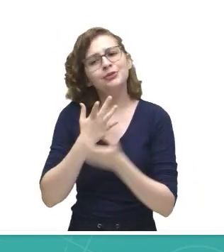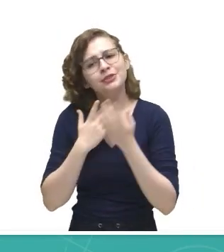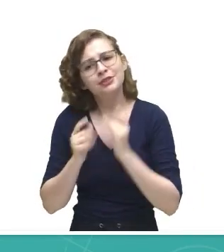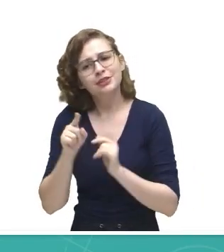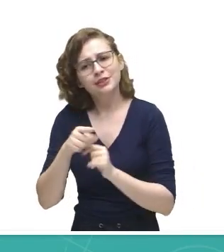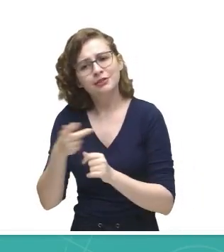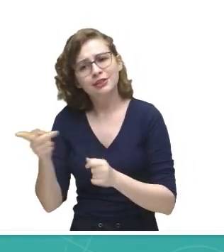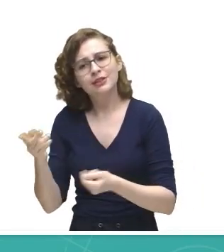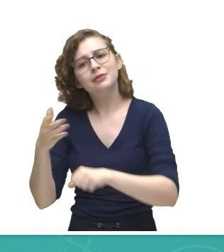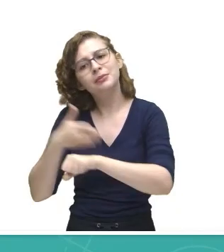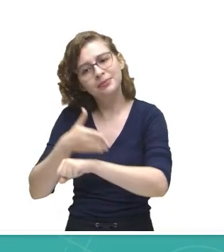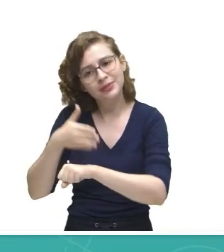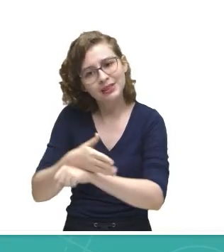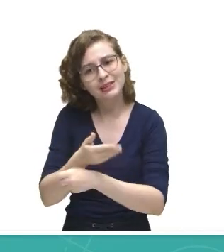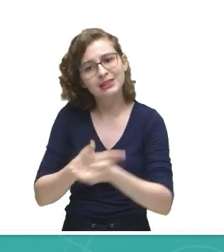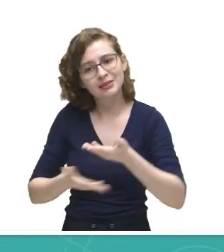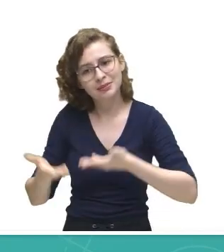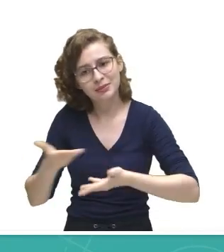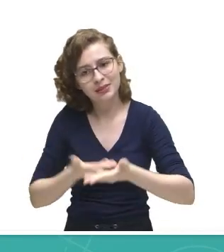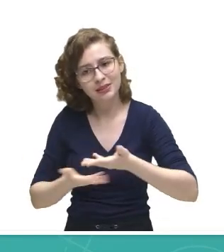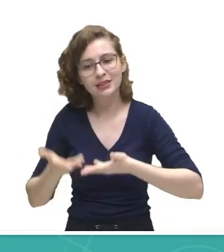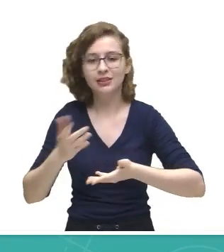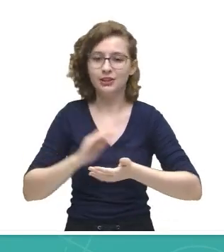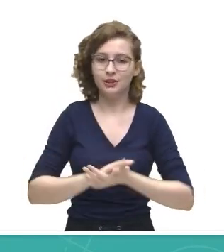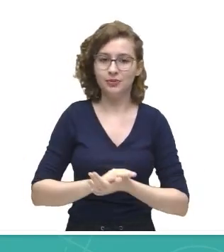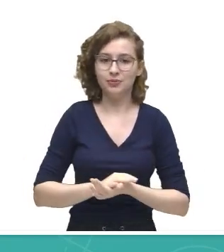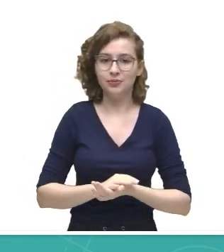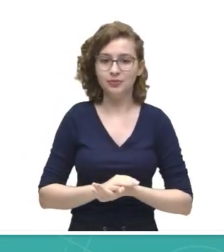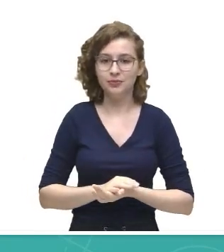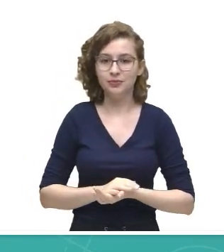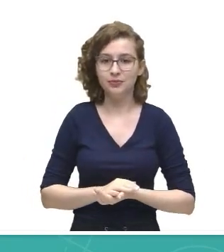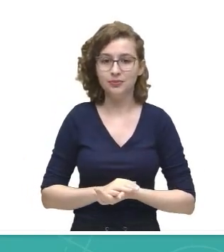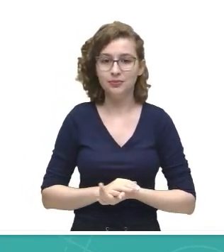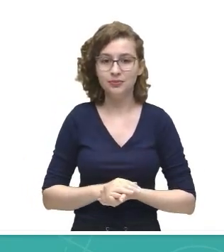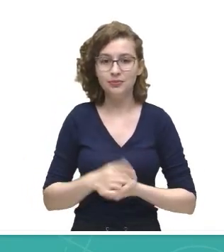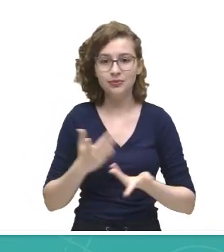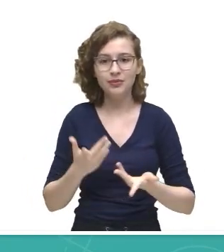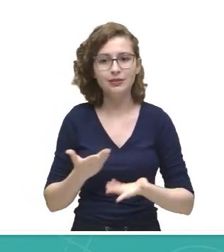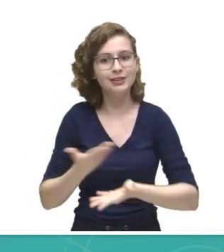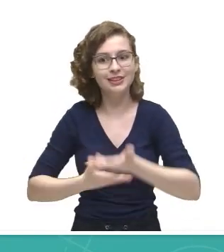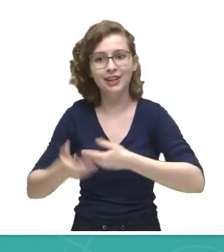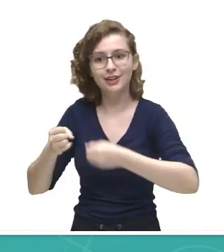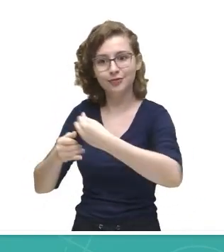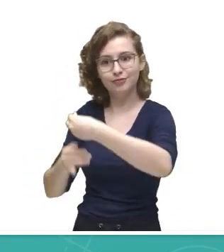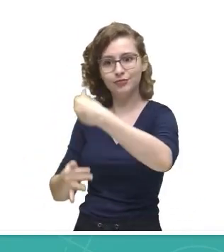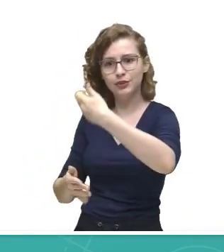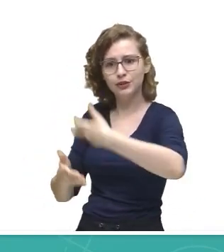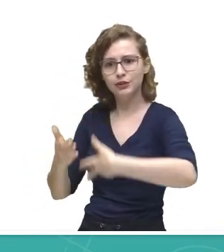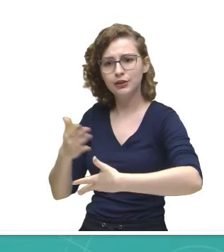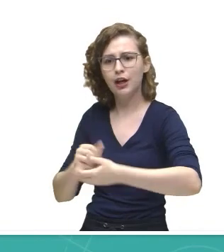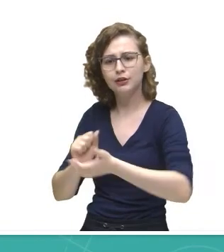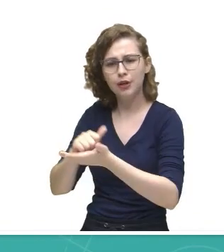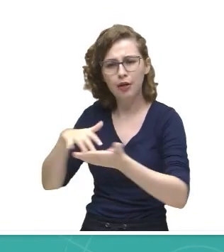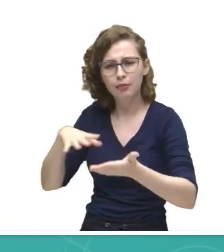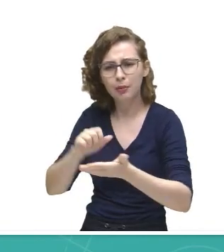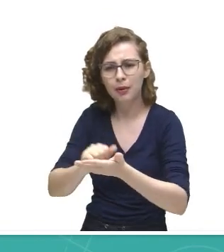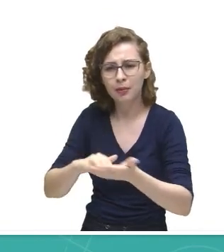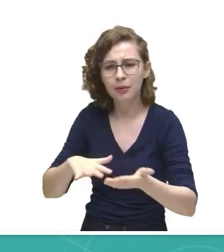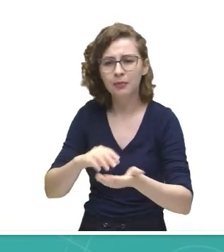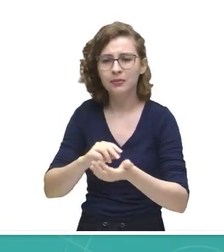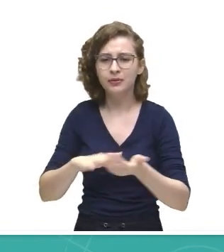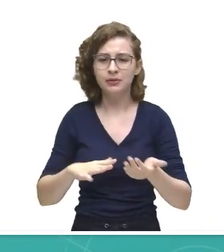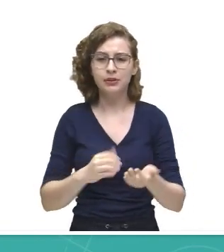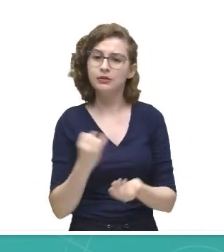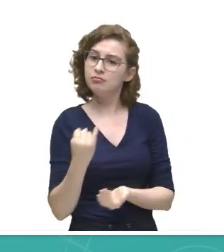tenham gostado da nossa aula. Eu espero que vocês também aí estejam interagindo, fazendo nossas atividades. Isso é muito importante,